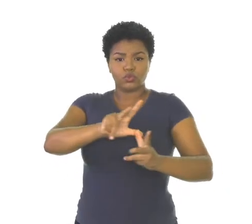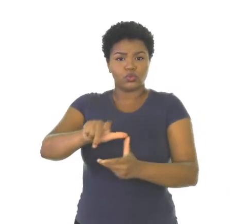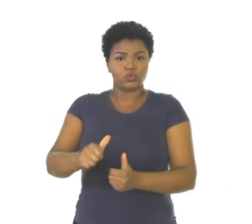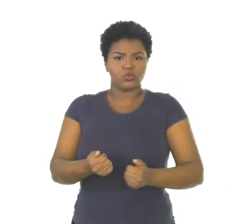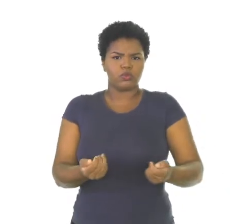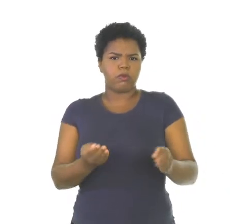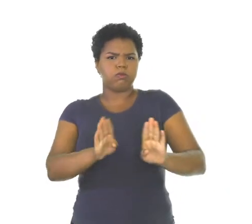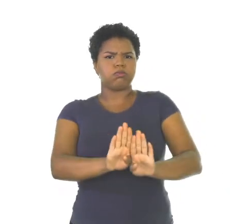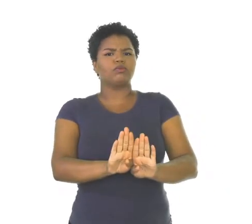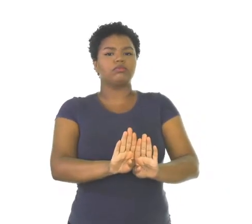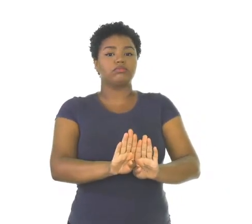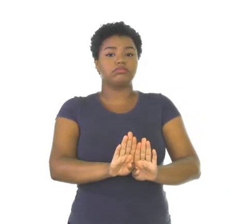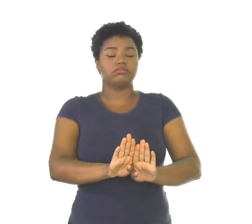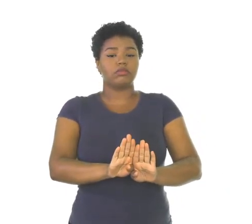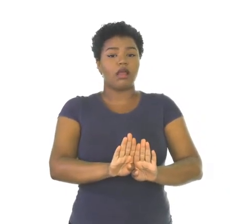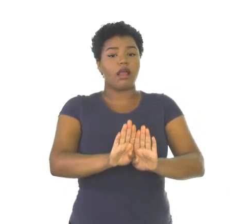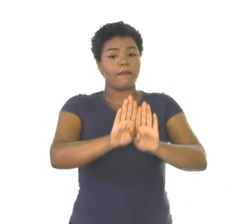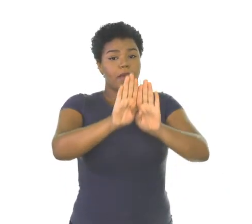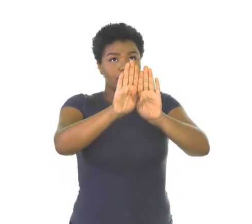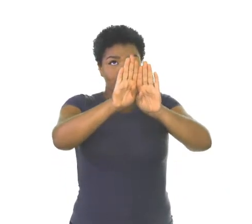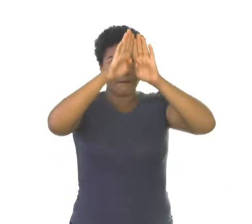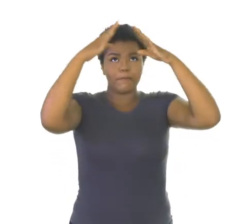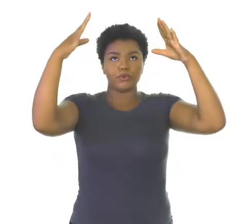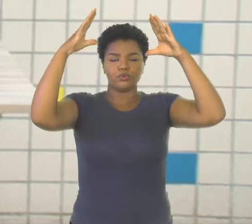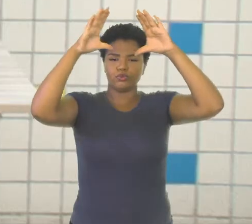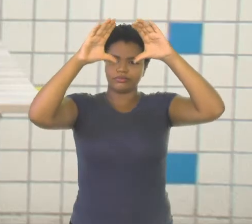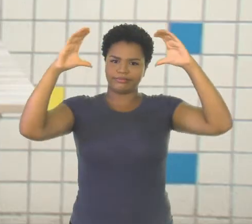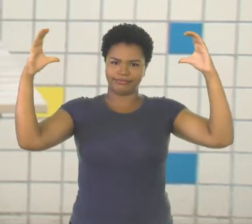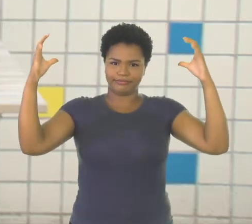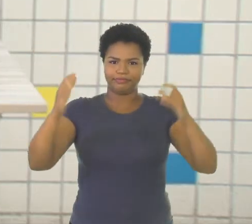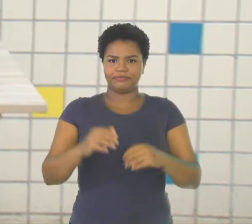mundo, só vivo aberto no céu.